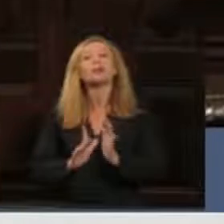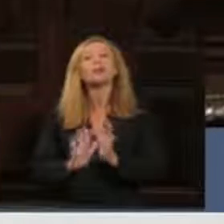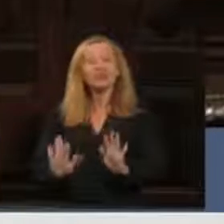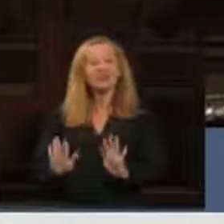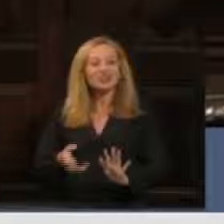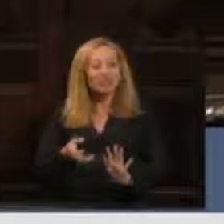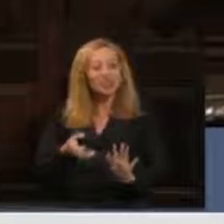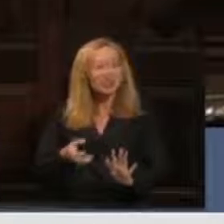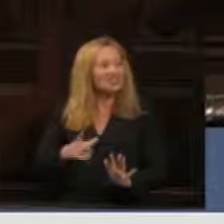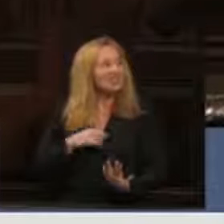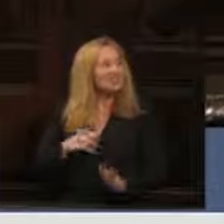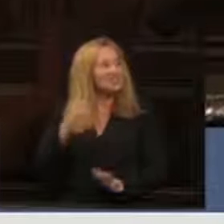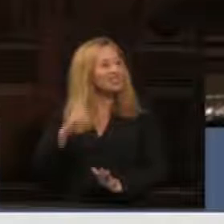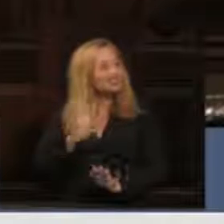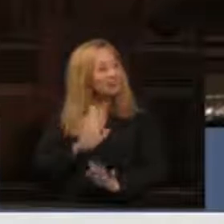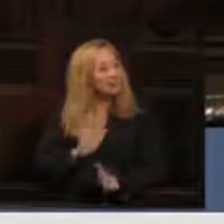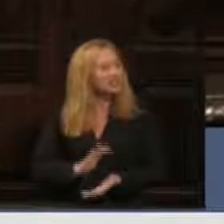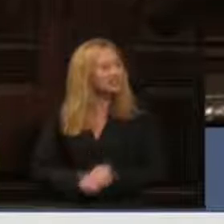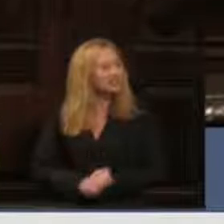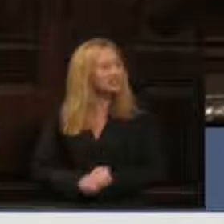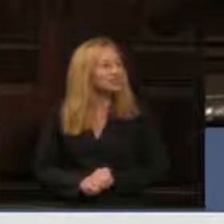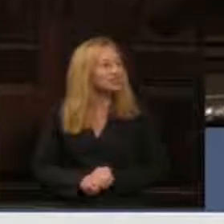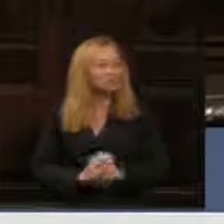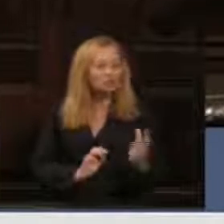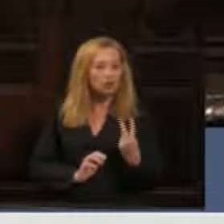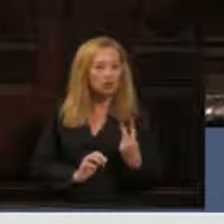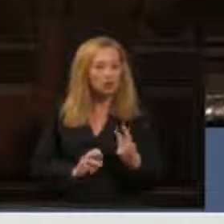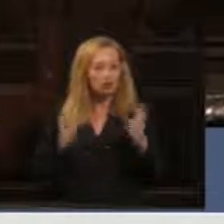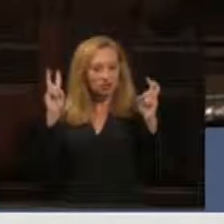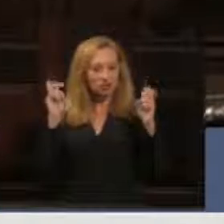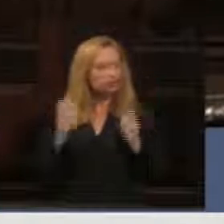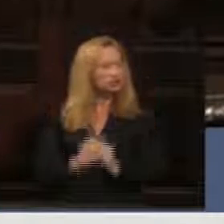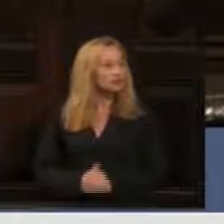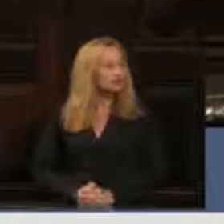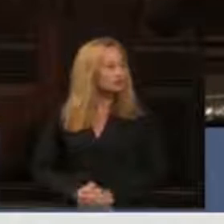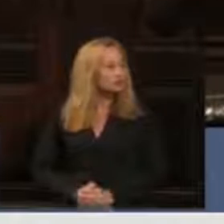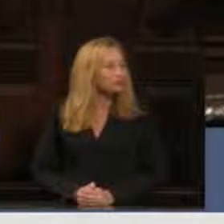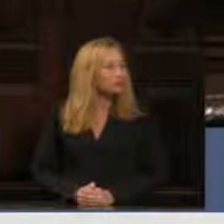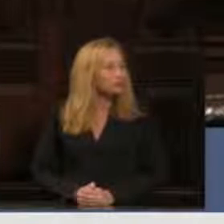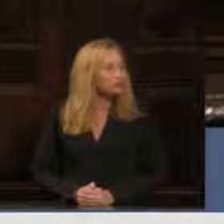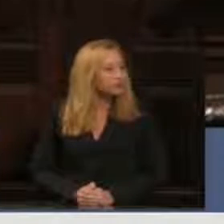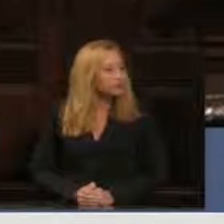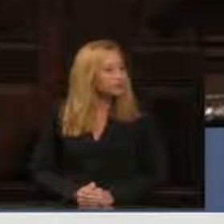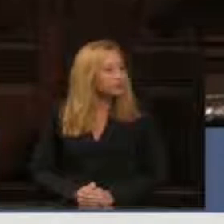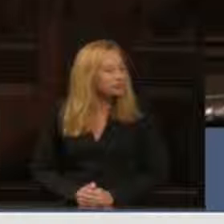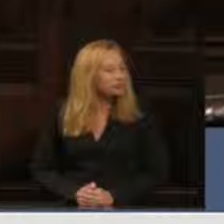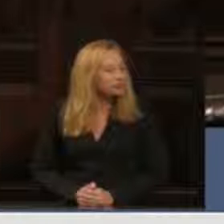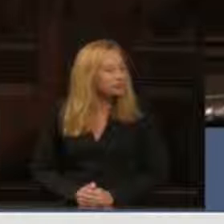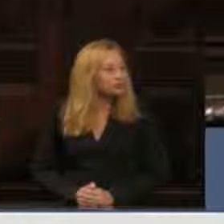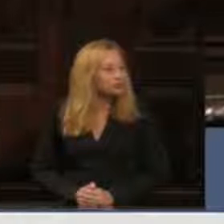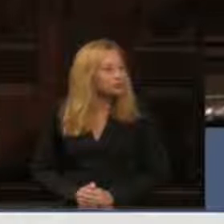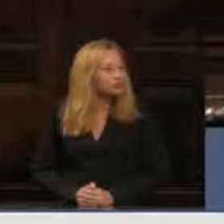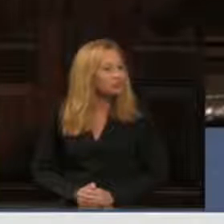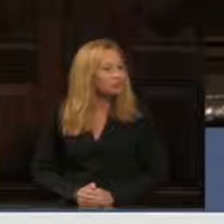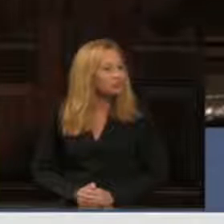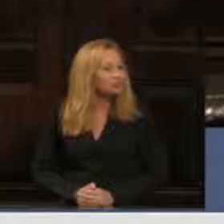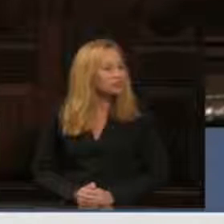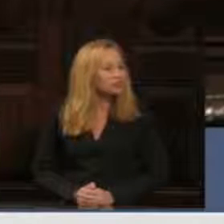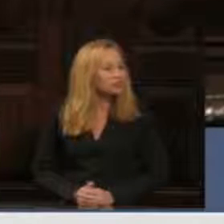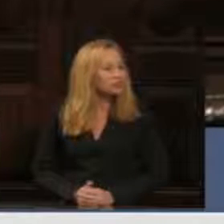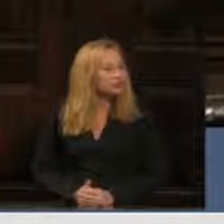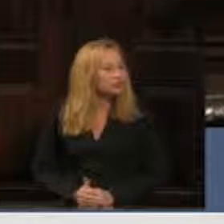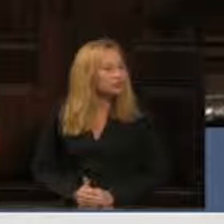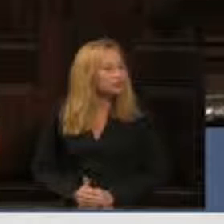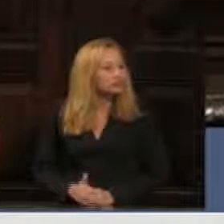trazer aqui à baila são duas questões. Uma, já me referi